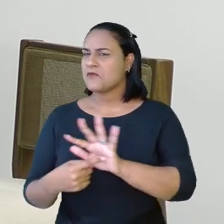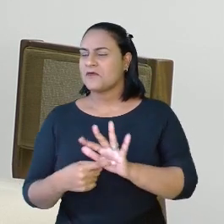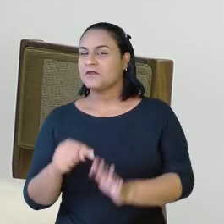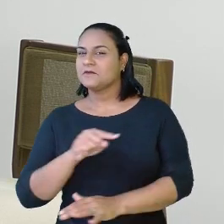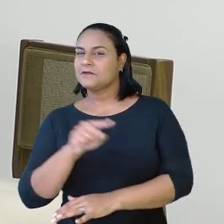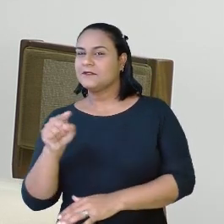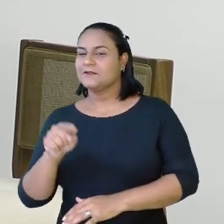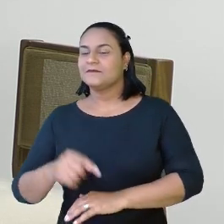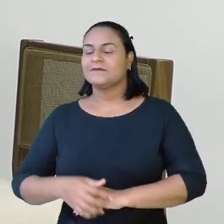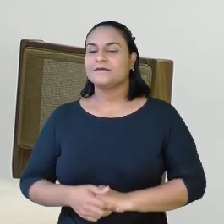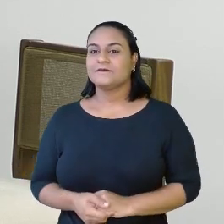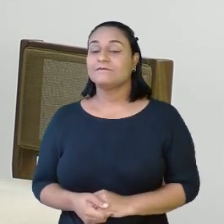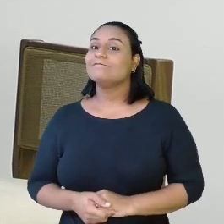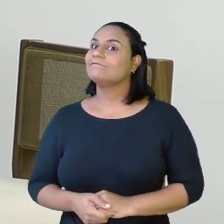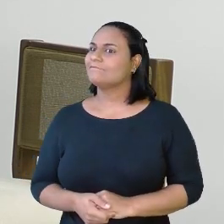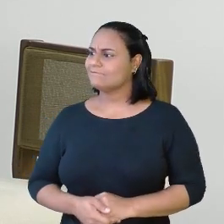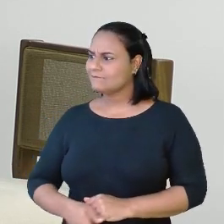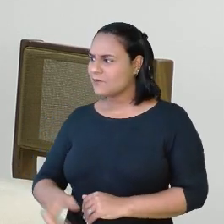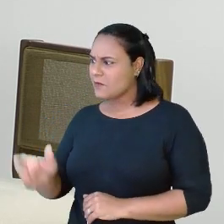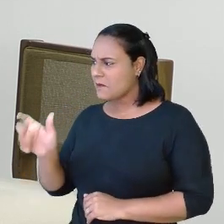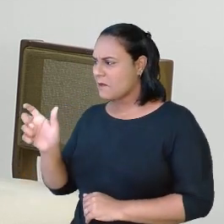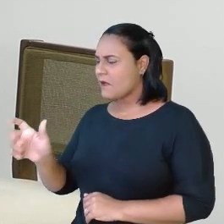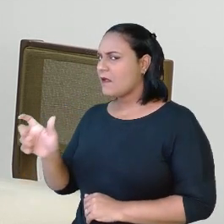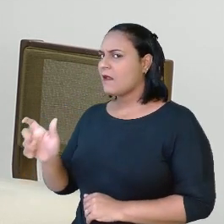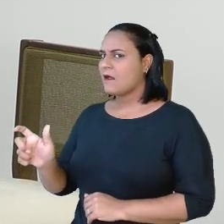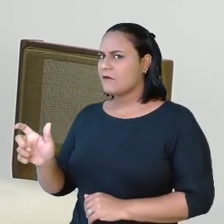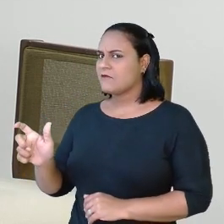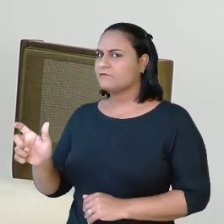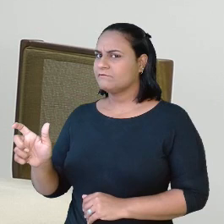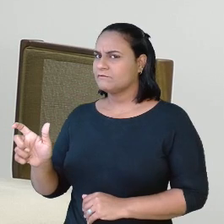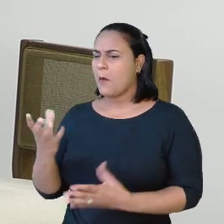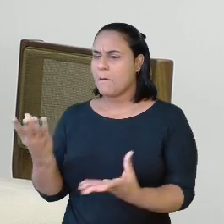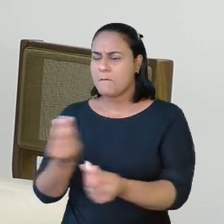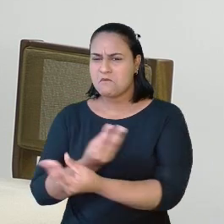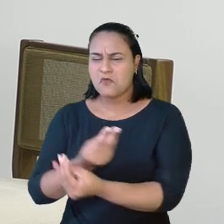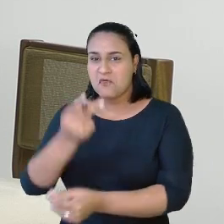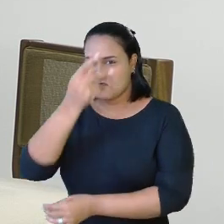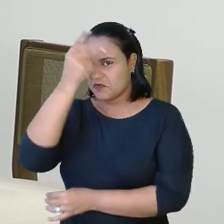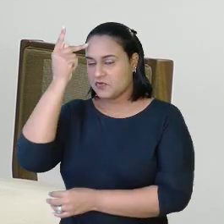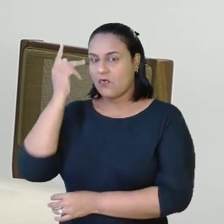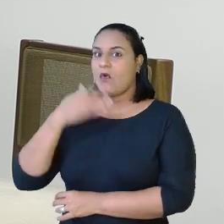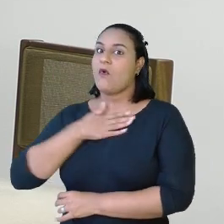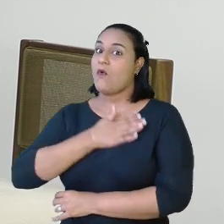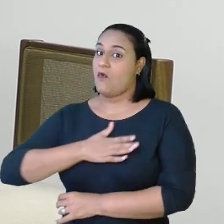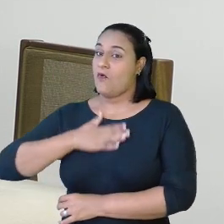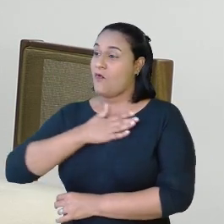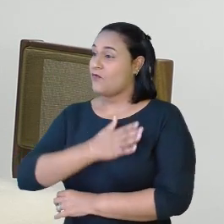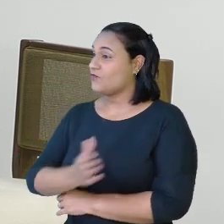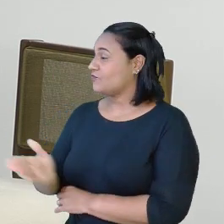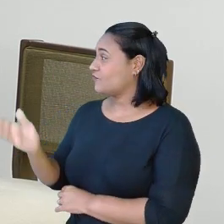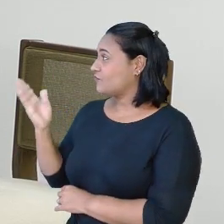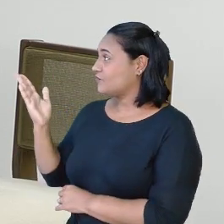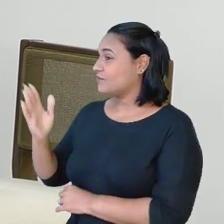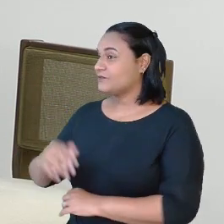nosso chá? É uma palavra que muita gente gosta, eu tenho certeza que vocês também. É a palavra